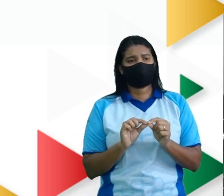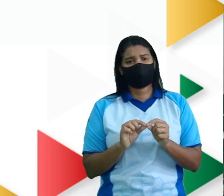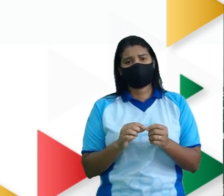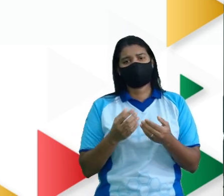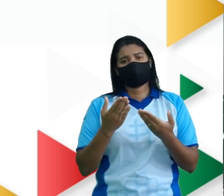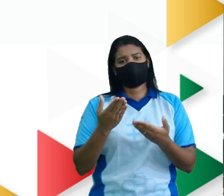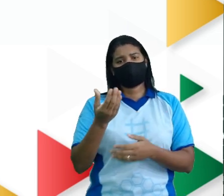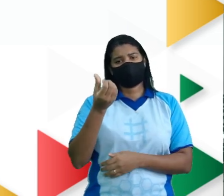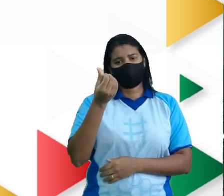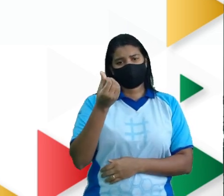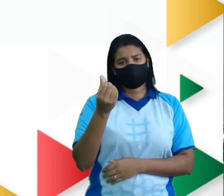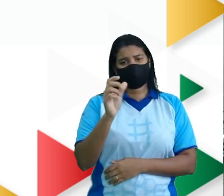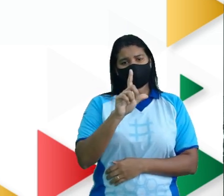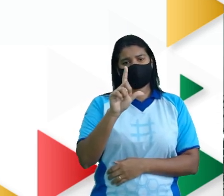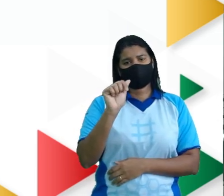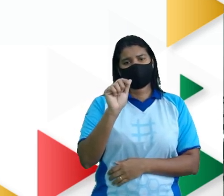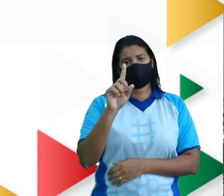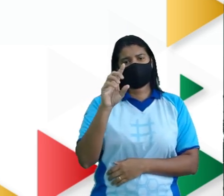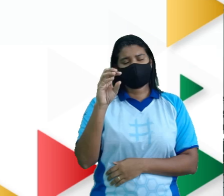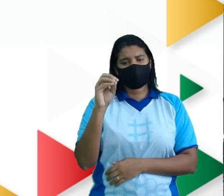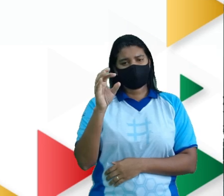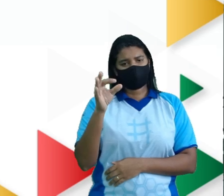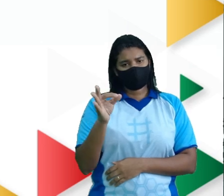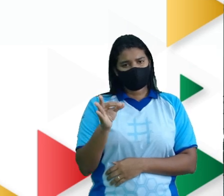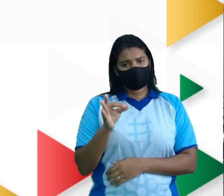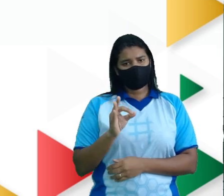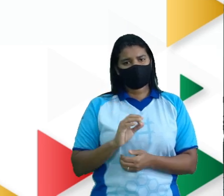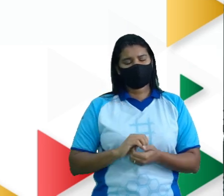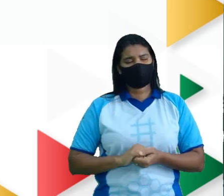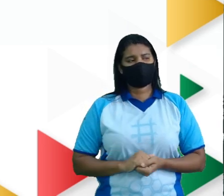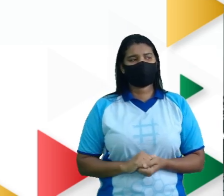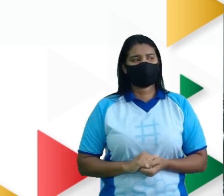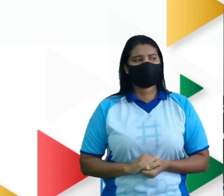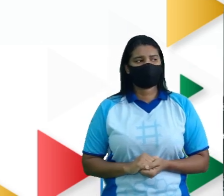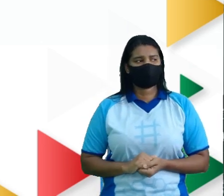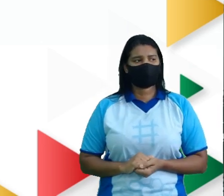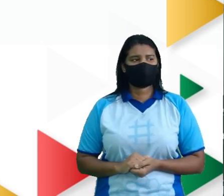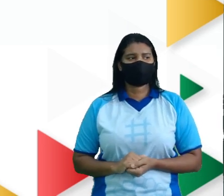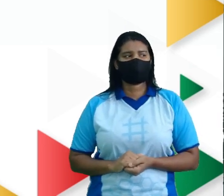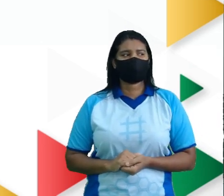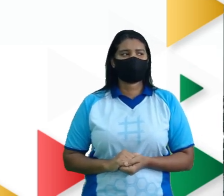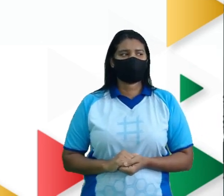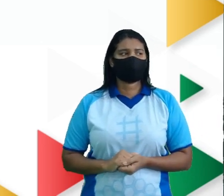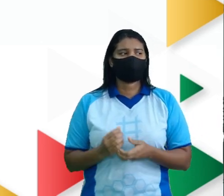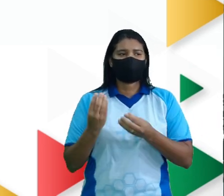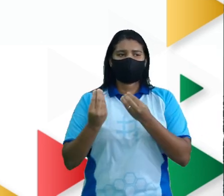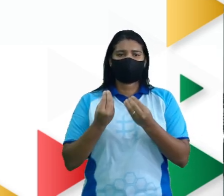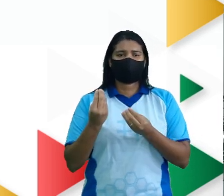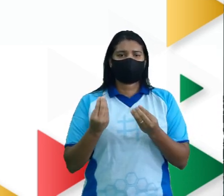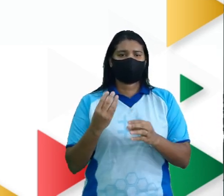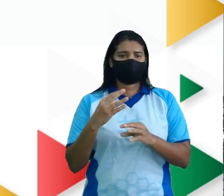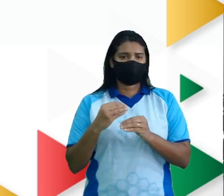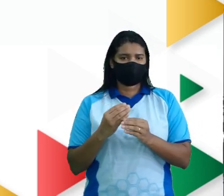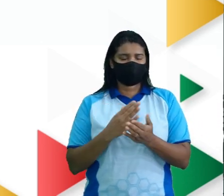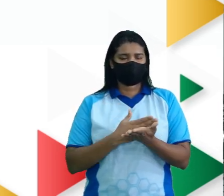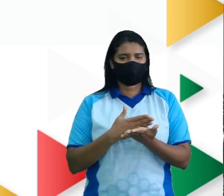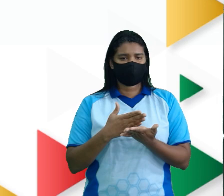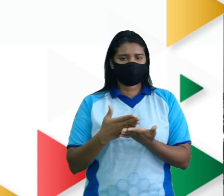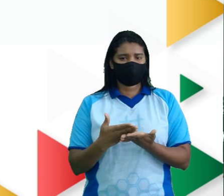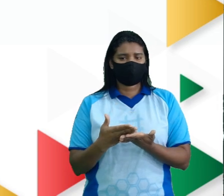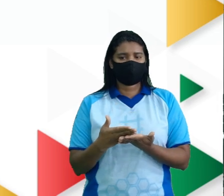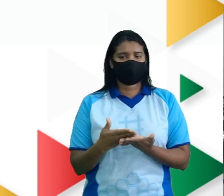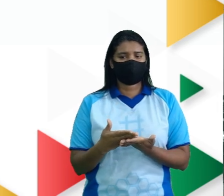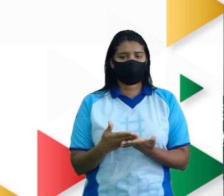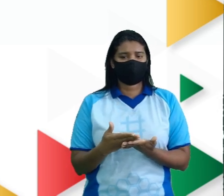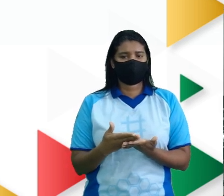vai ter os 6 lados. Certinho? Então, vem comigo. Como é o fluxograma agora? Como é que ficou? Início. A